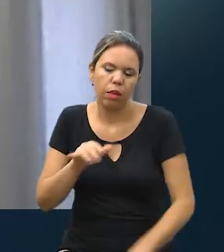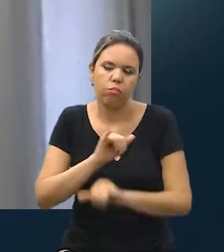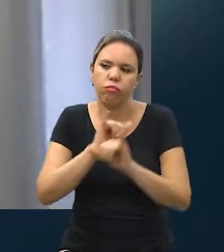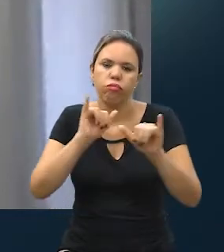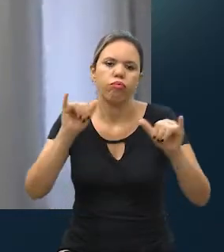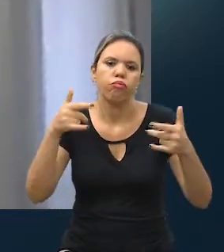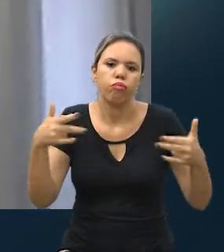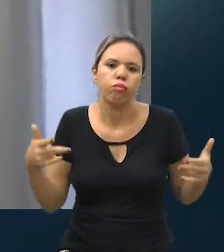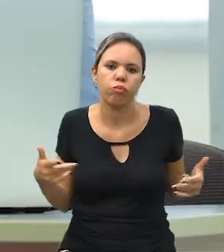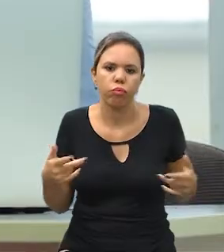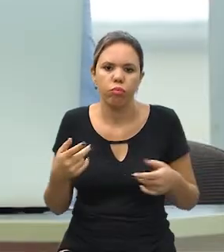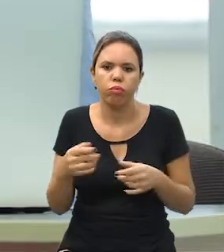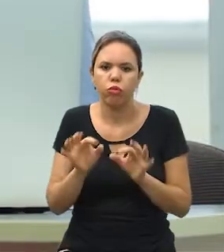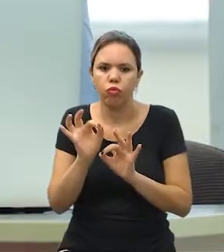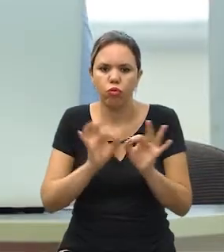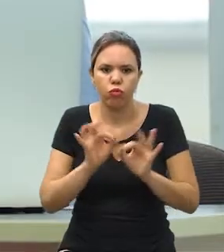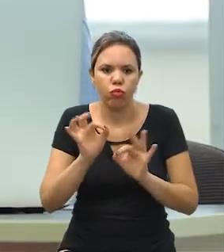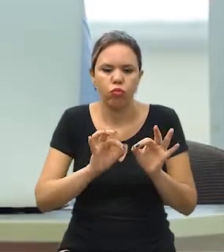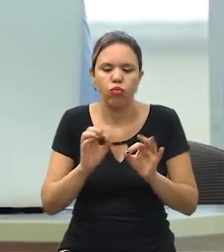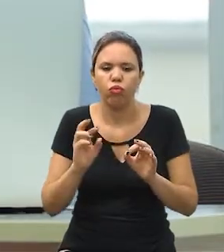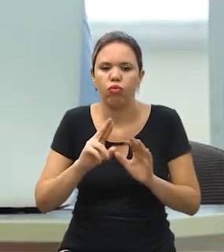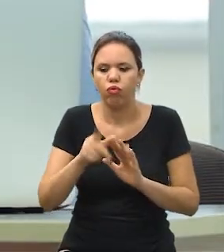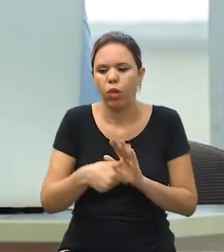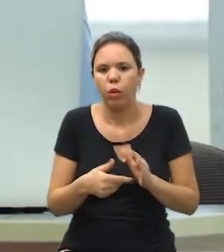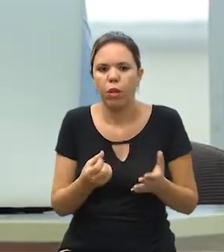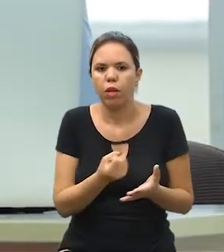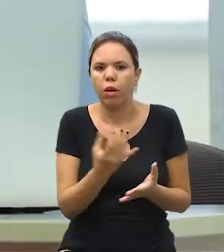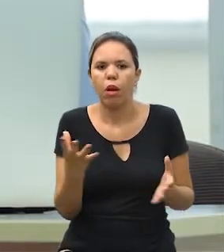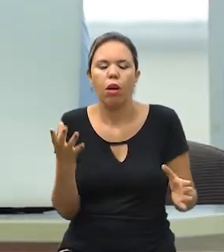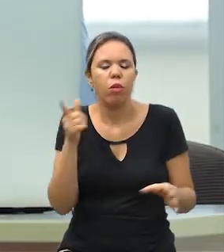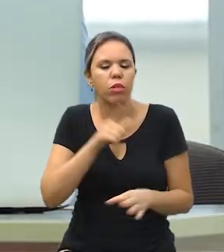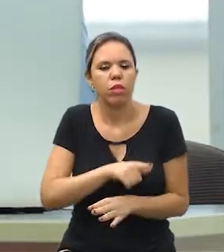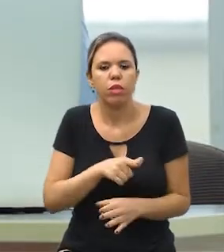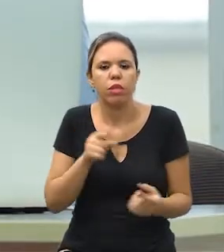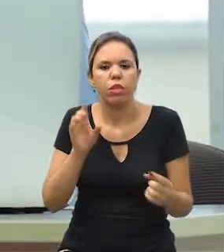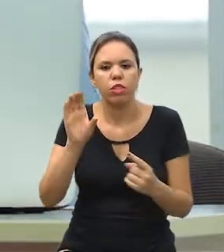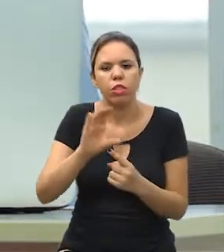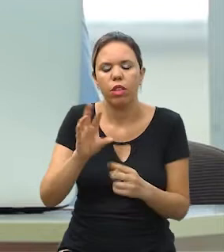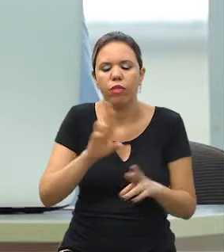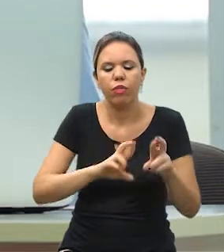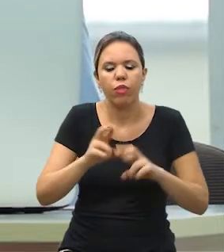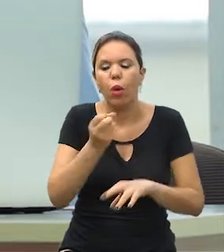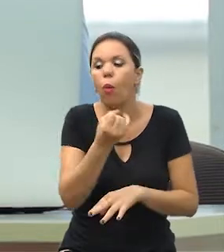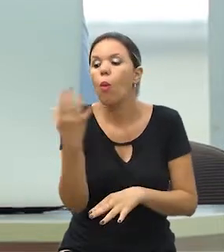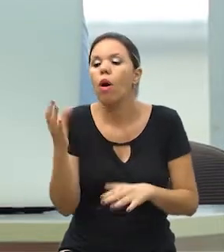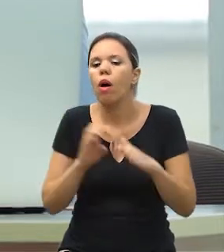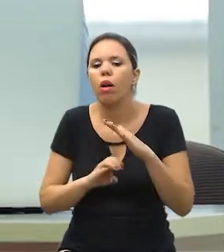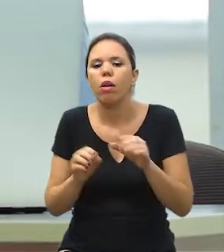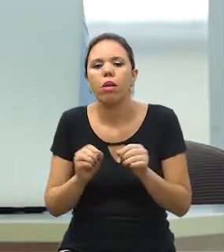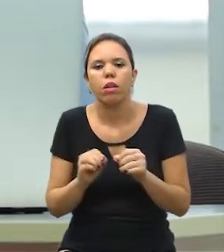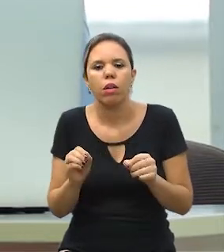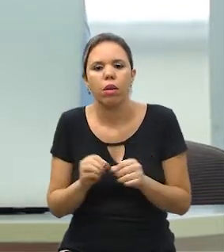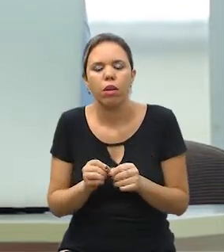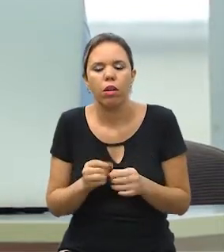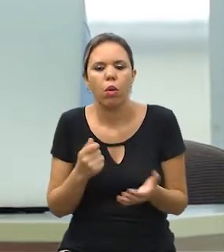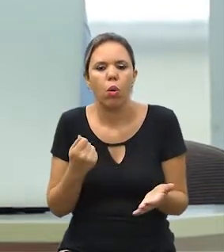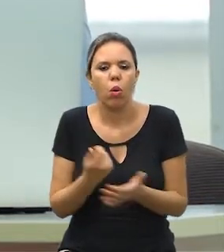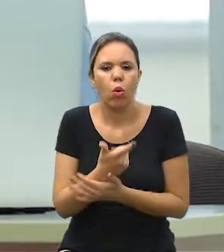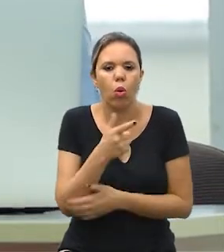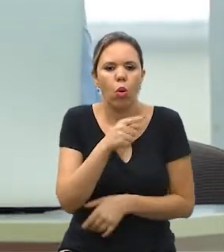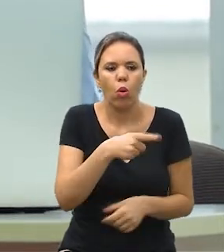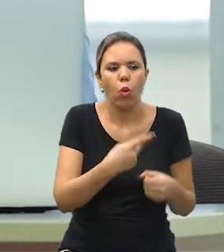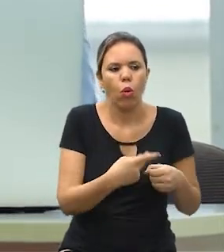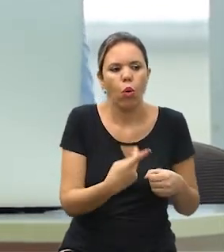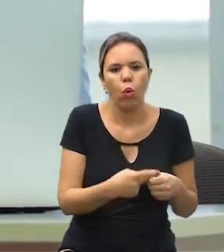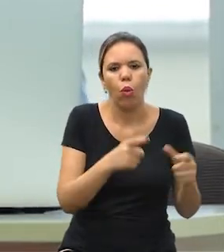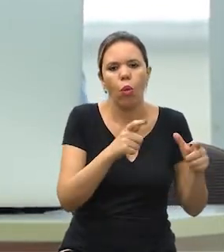comercial, de prospecção de clientes. Né? Então, eu preciso, verifica para mim quais são as empresas que compram os